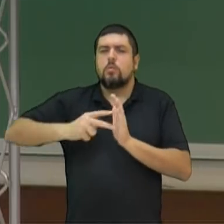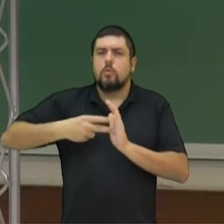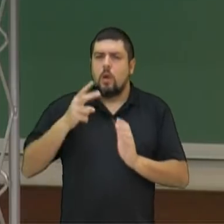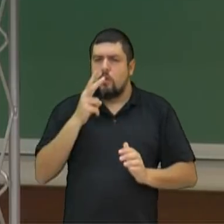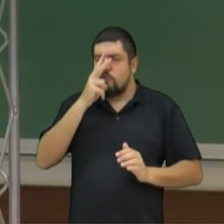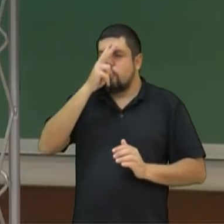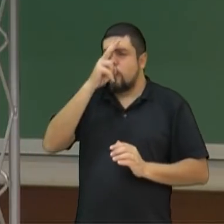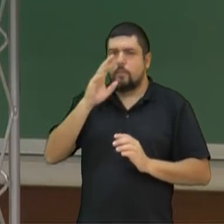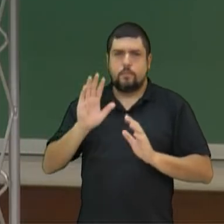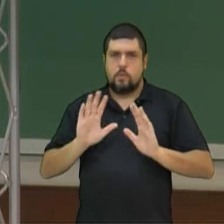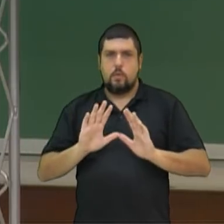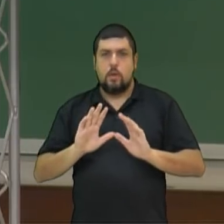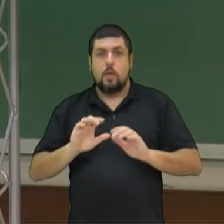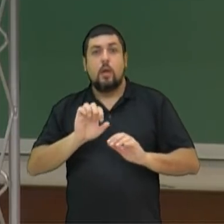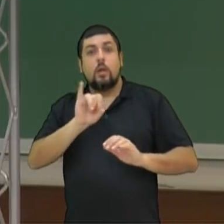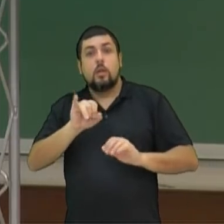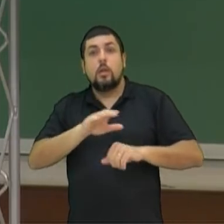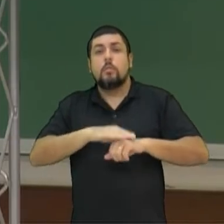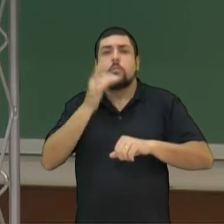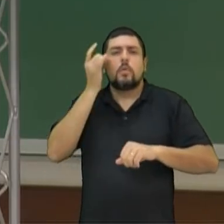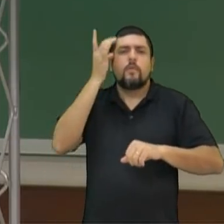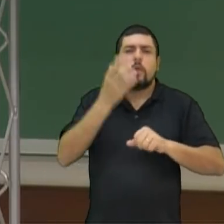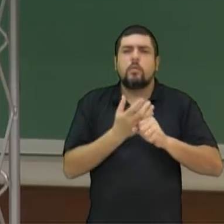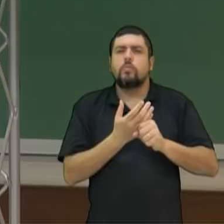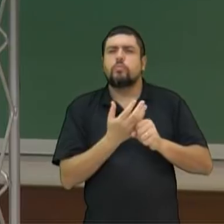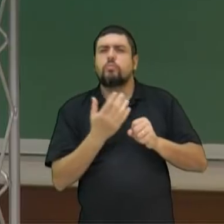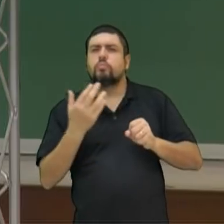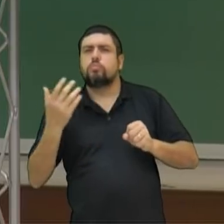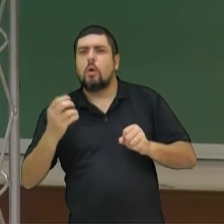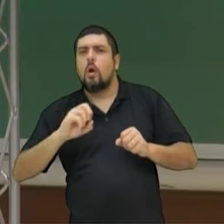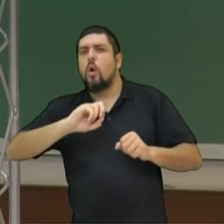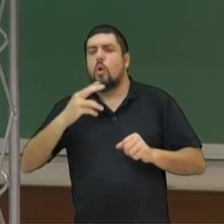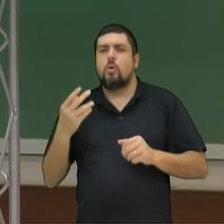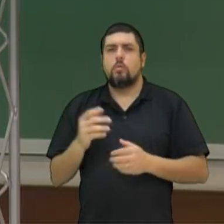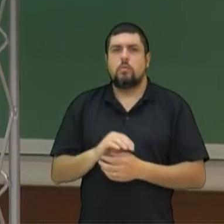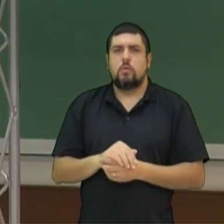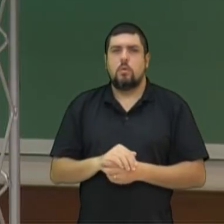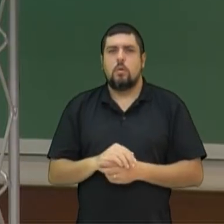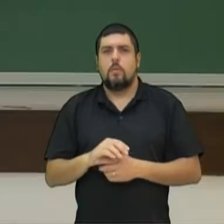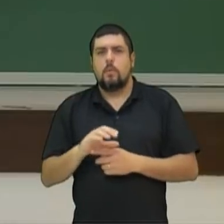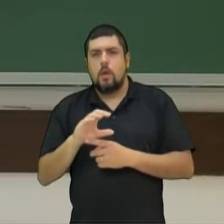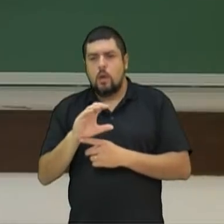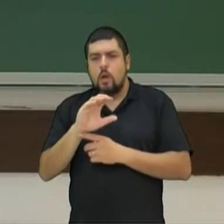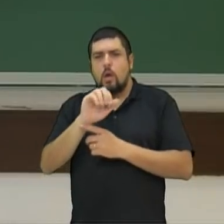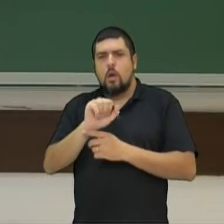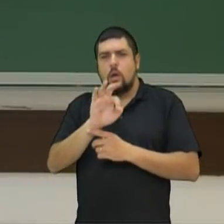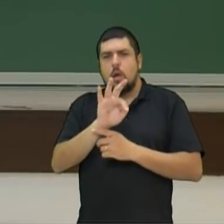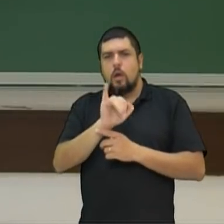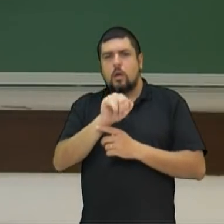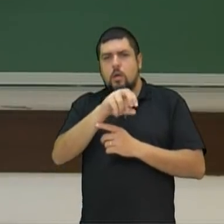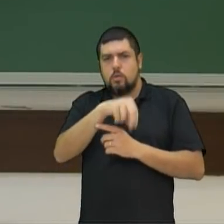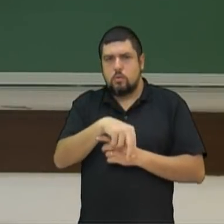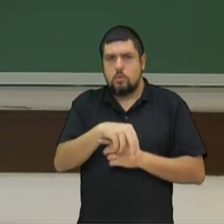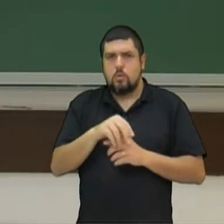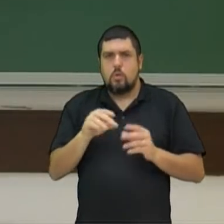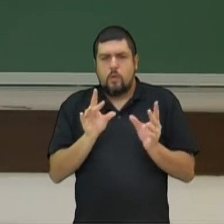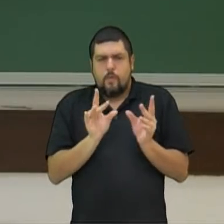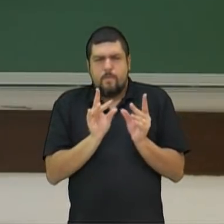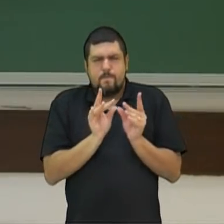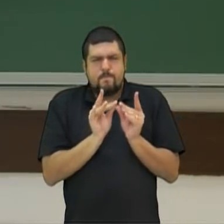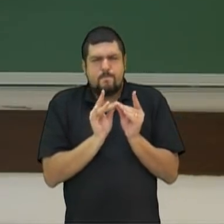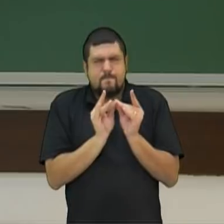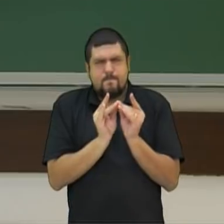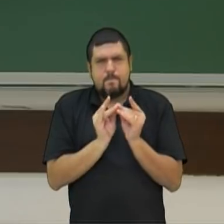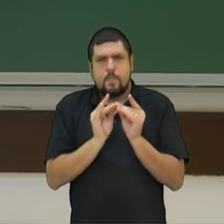a facilidade de liberar OH. Então, o cátion, ele é muito grudado com o OH, vai dar uma base